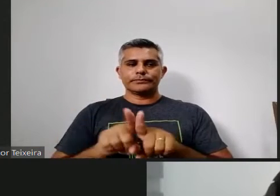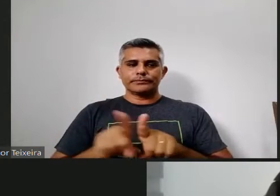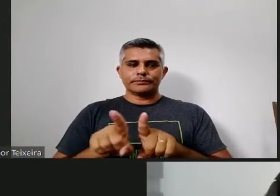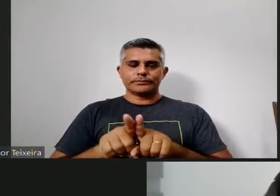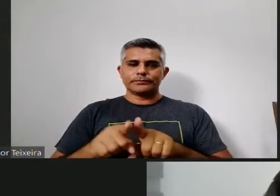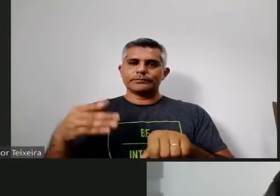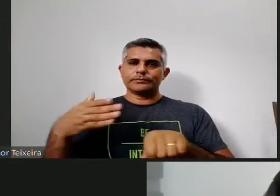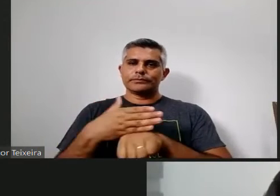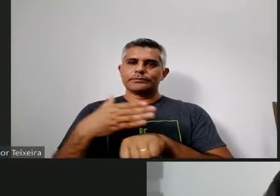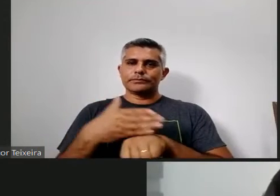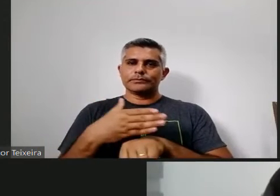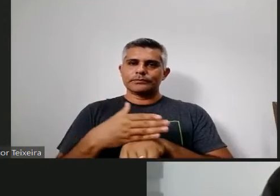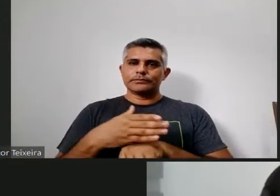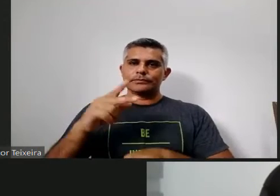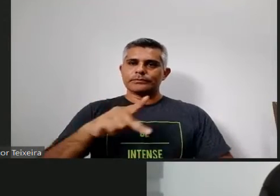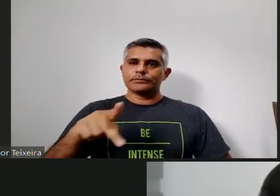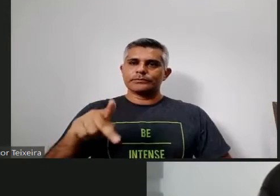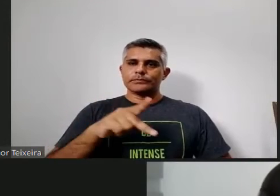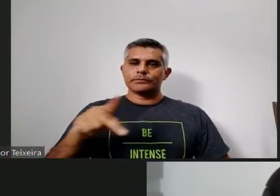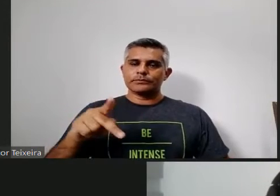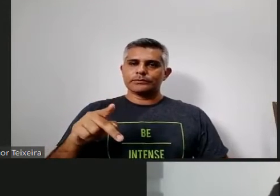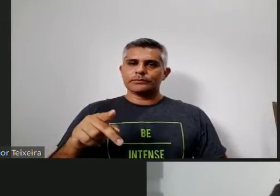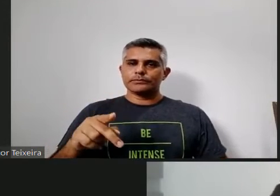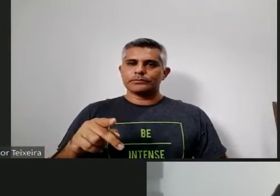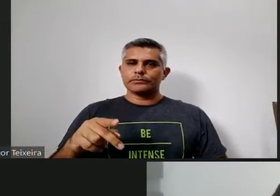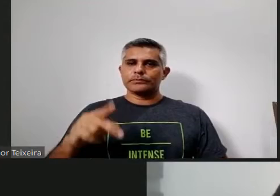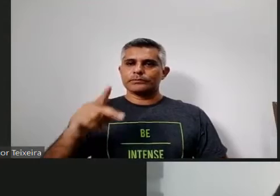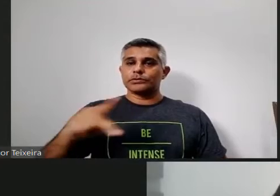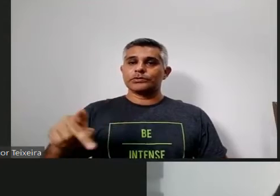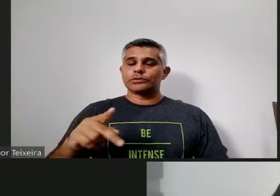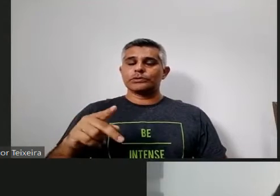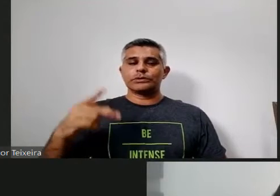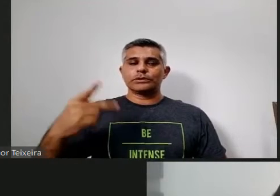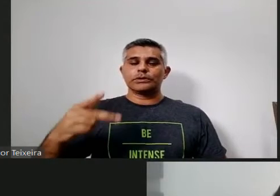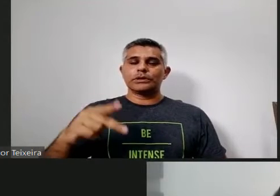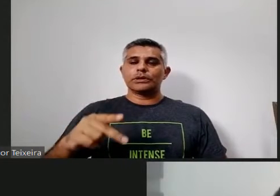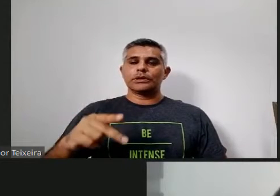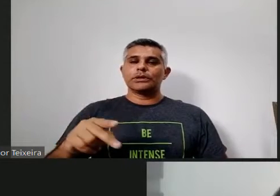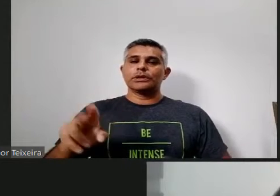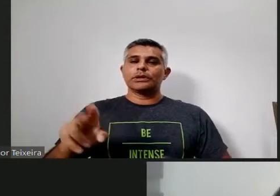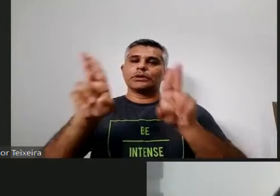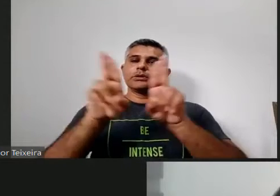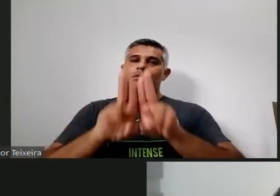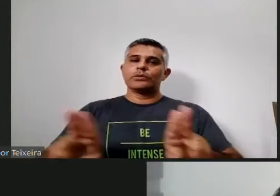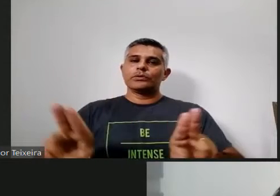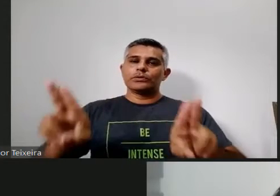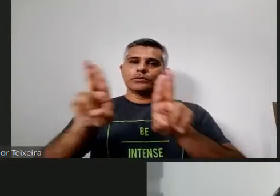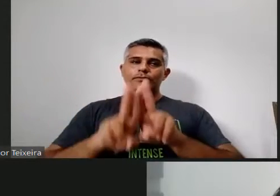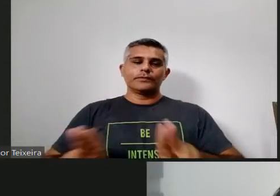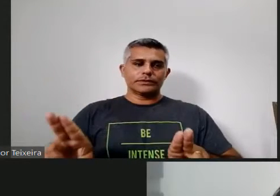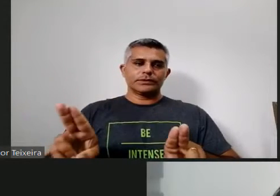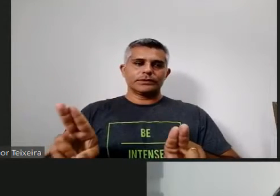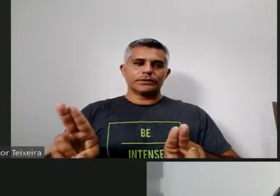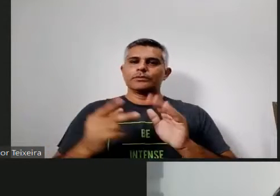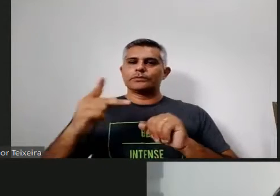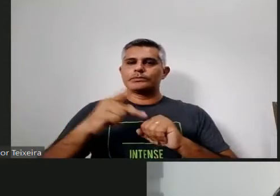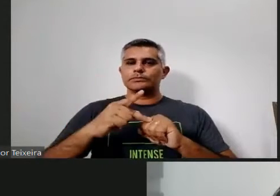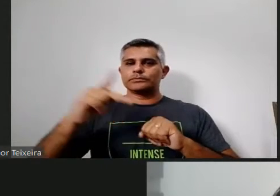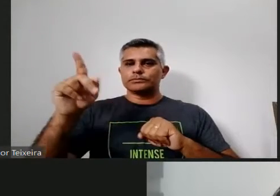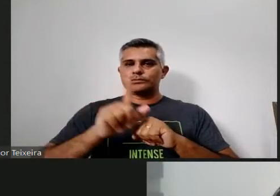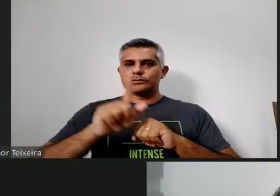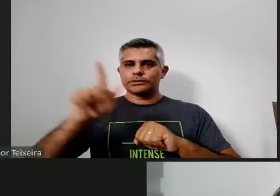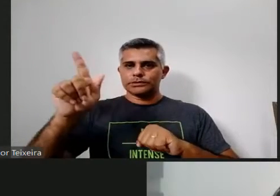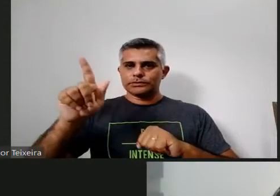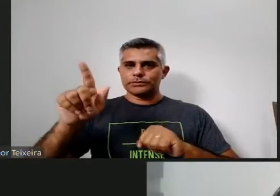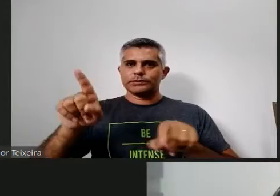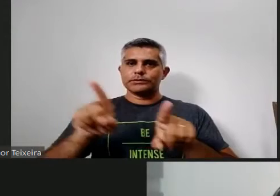Universidade Federal de Santa Catarina, no programa de pós-graduação em estudos da tradução e do curso de Letras Libras.